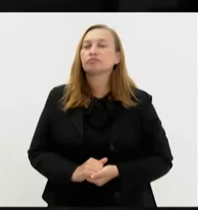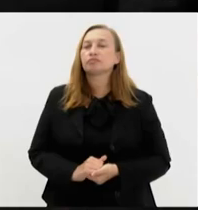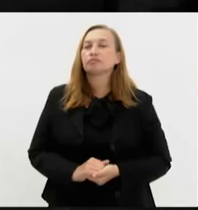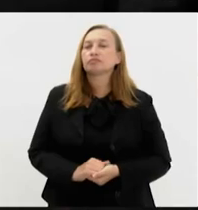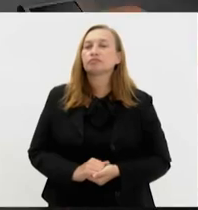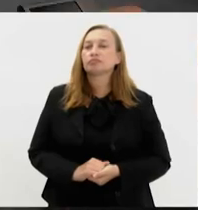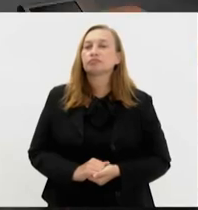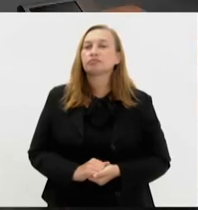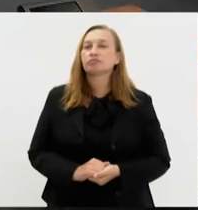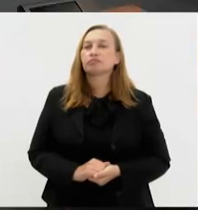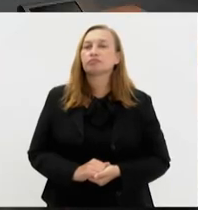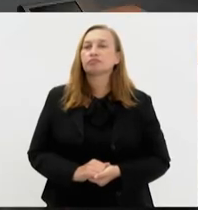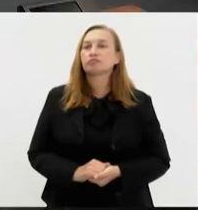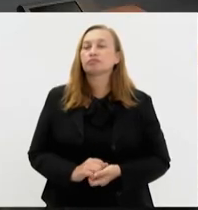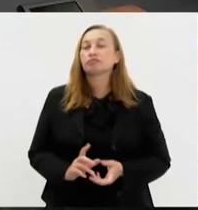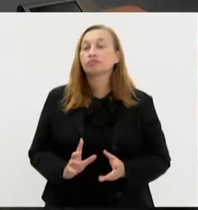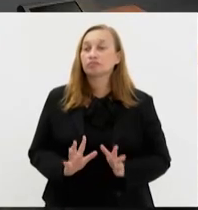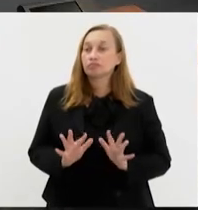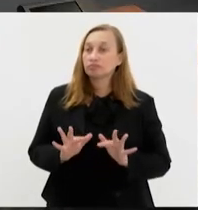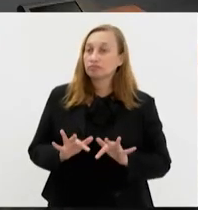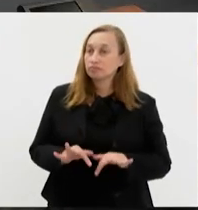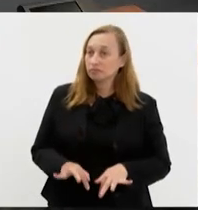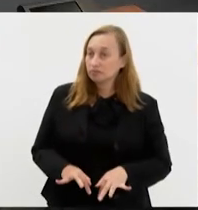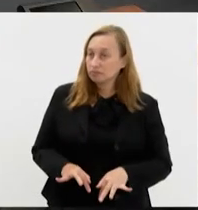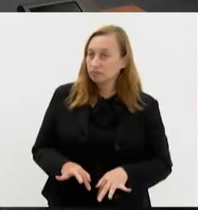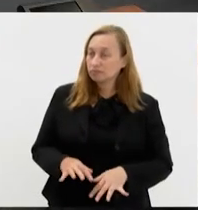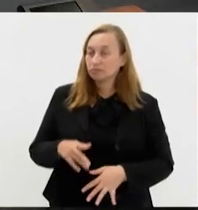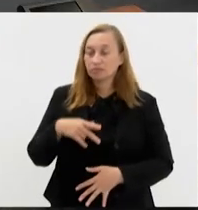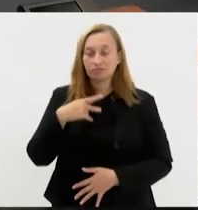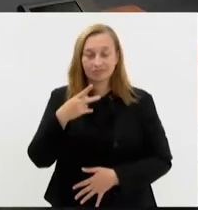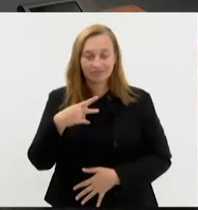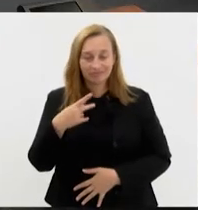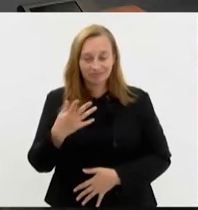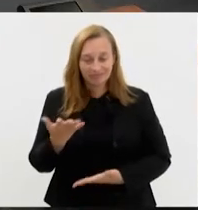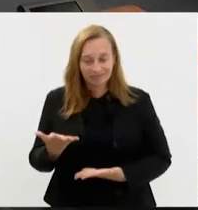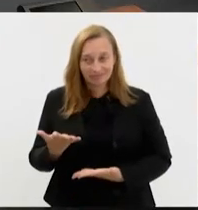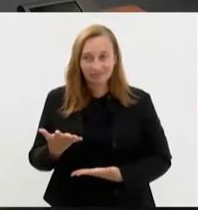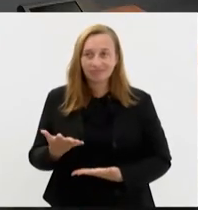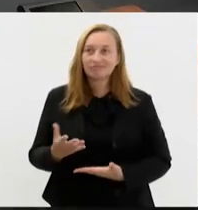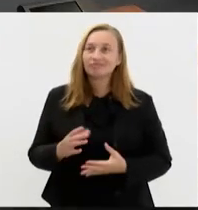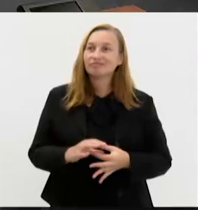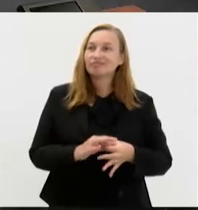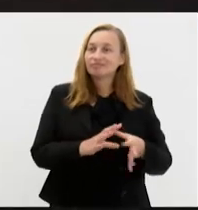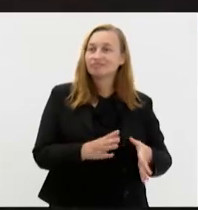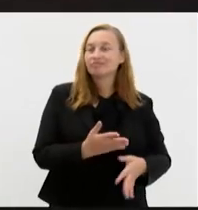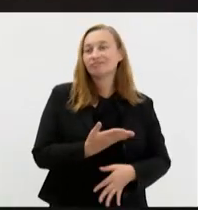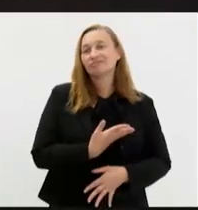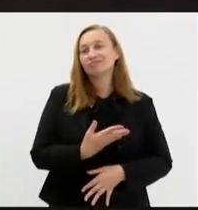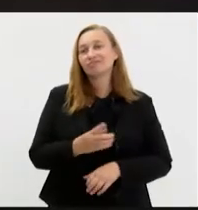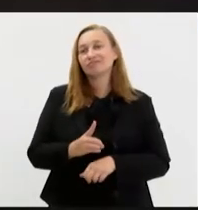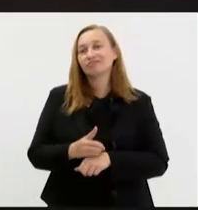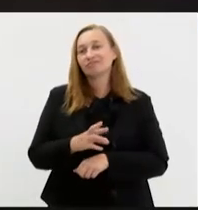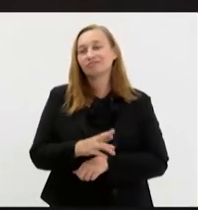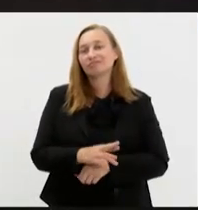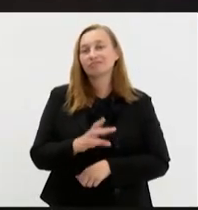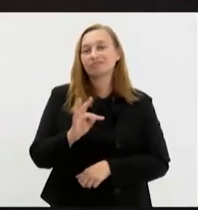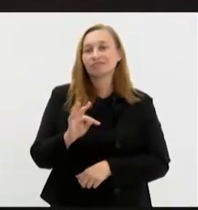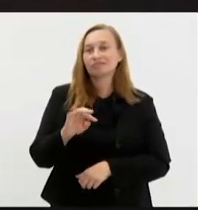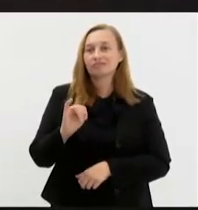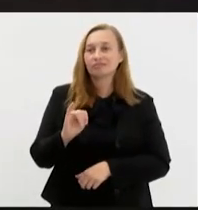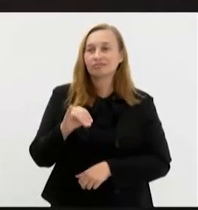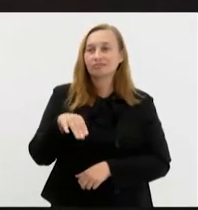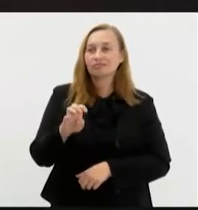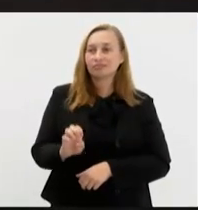B Encerrando por hora que essa singela contribuição eu passo a palavra à dout Tatiana